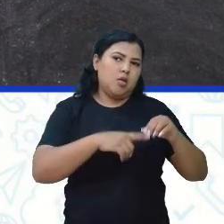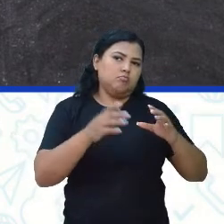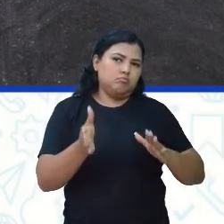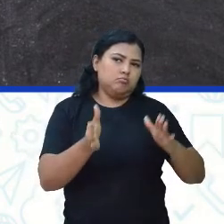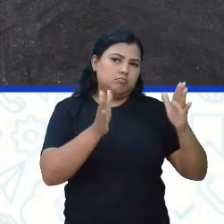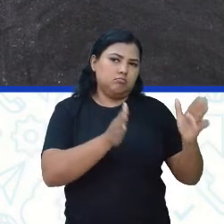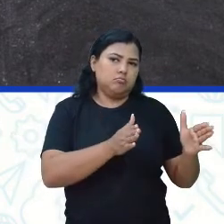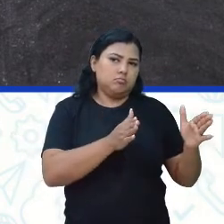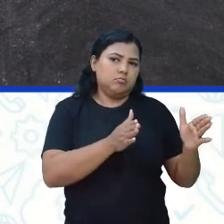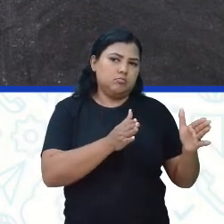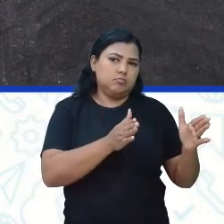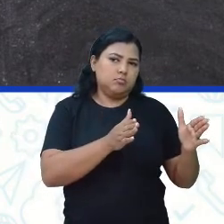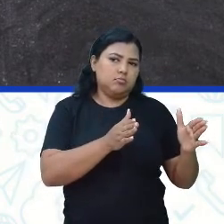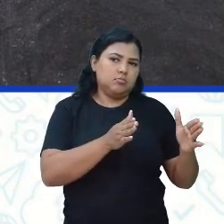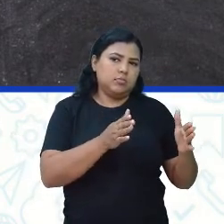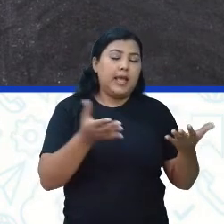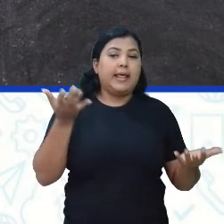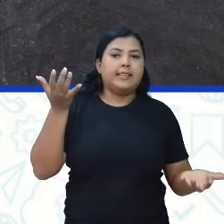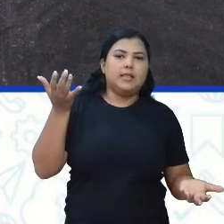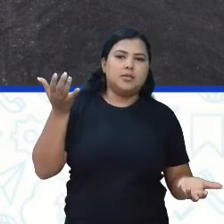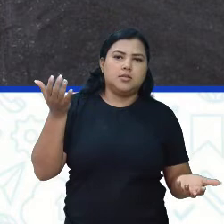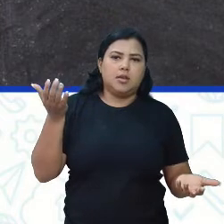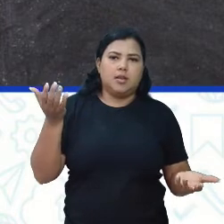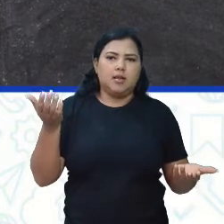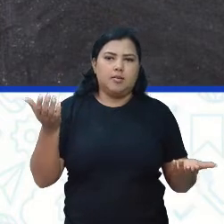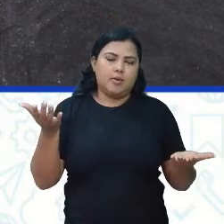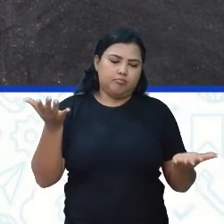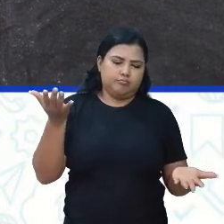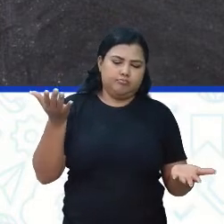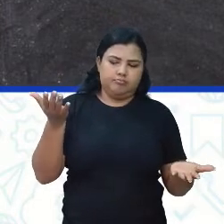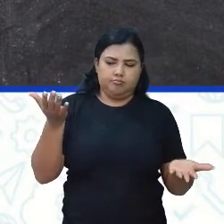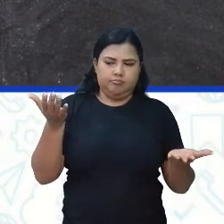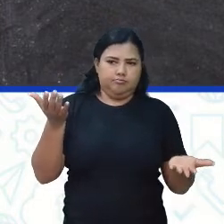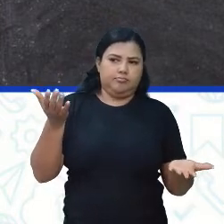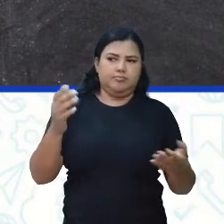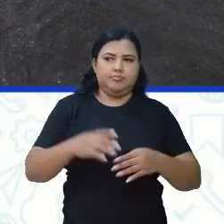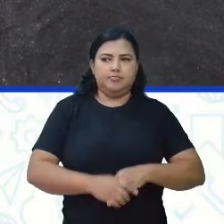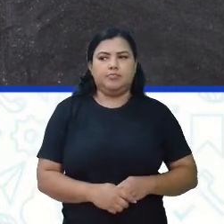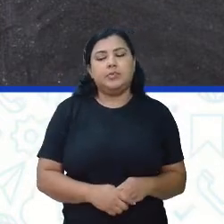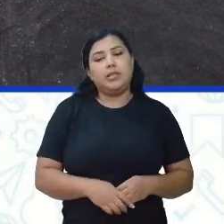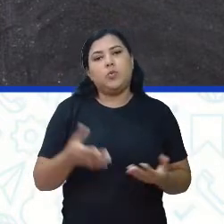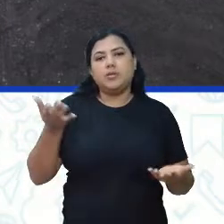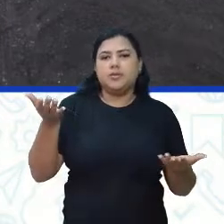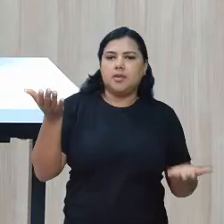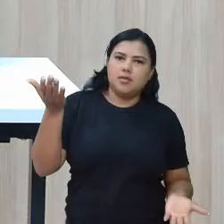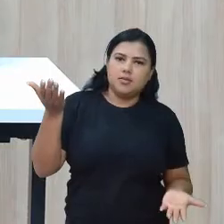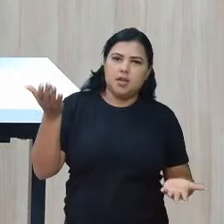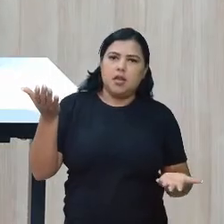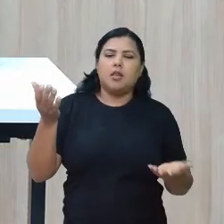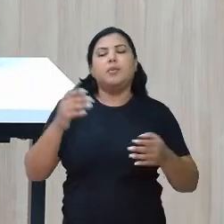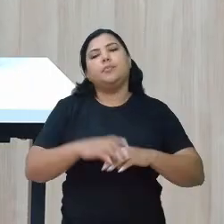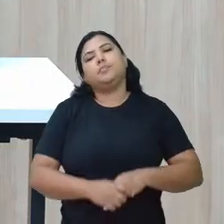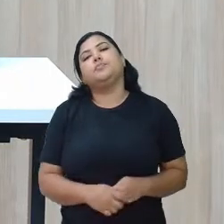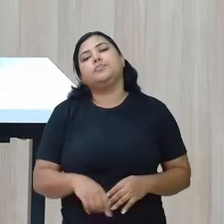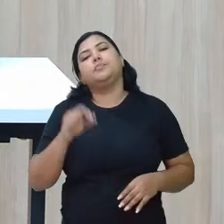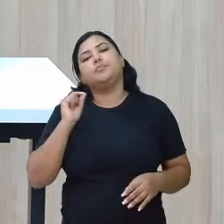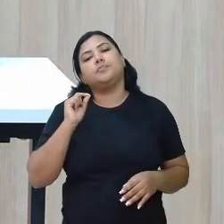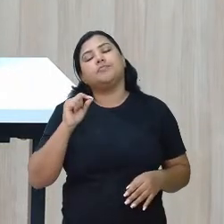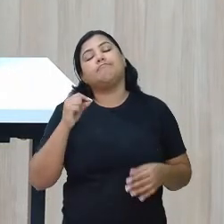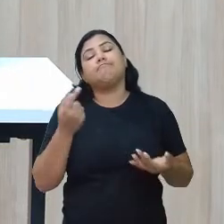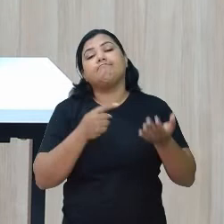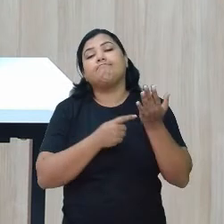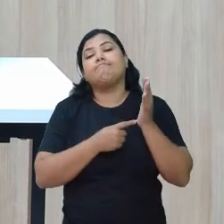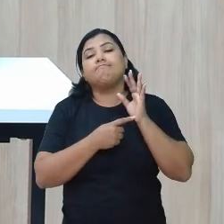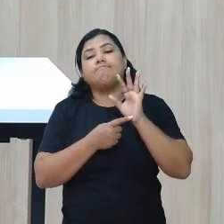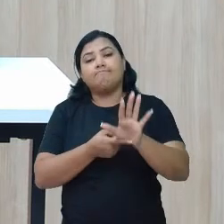e esse objeto ele desequilibra a balança, tá certo? Então esse desequilíbrio aí, ele simplesmente vai trazer